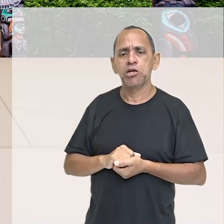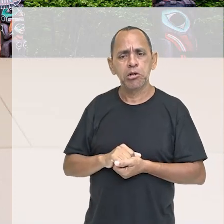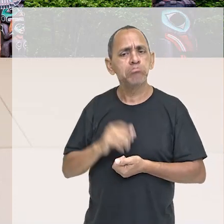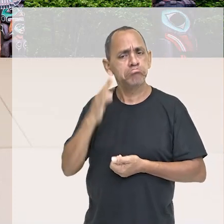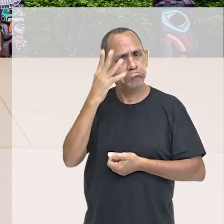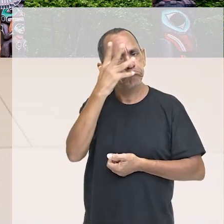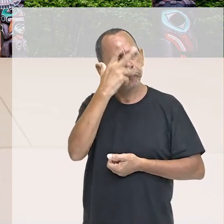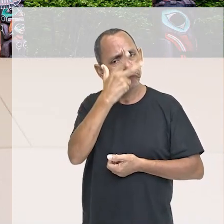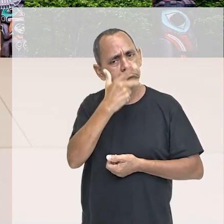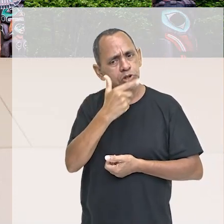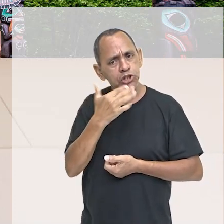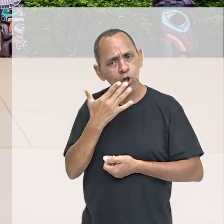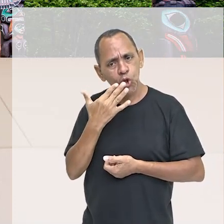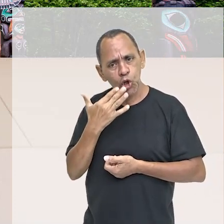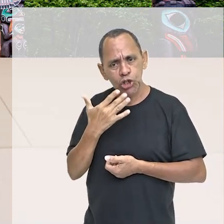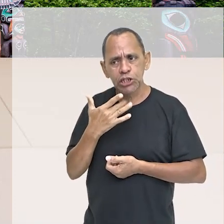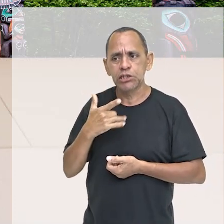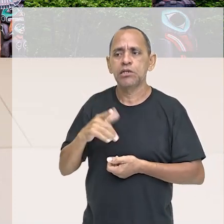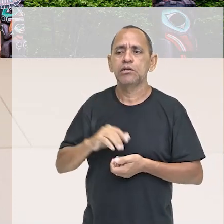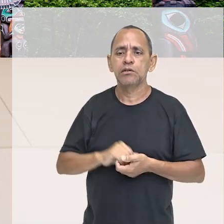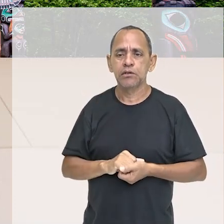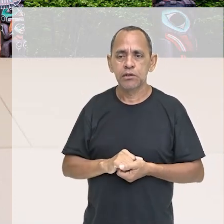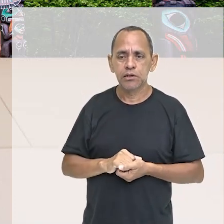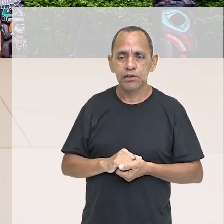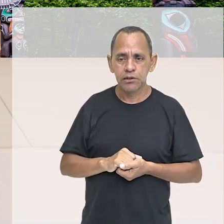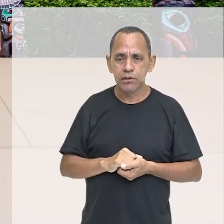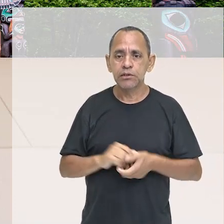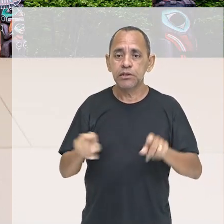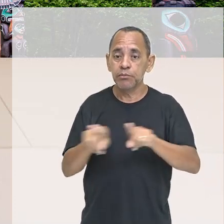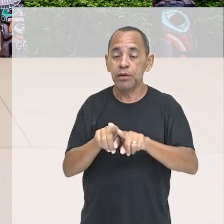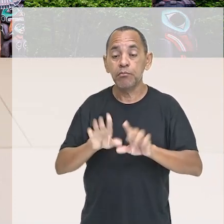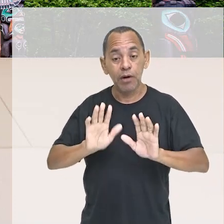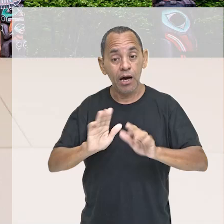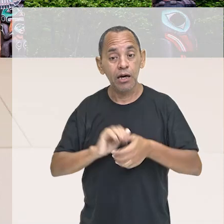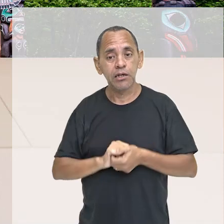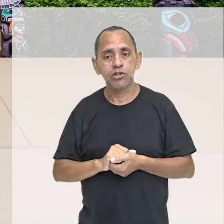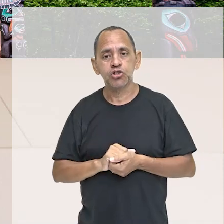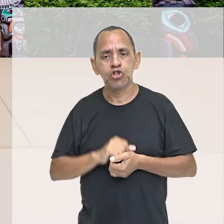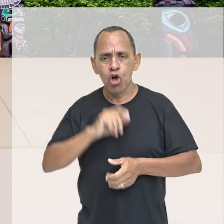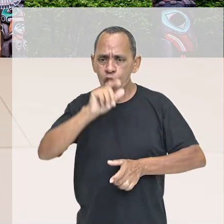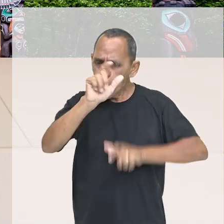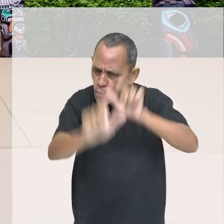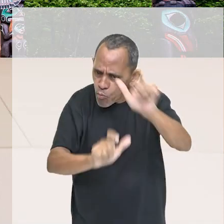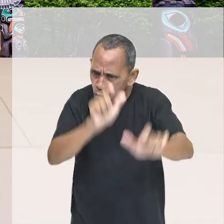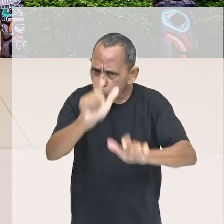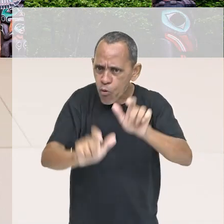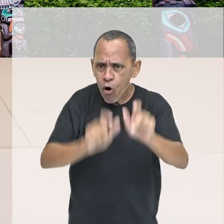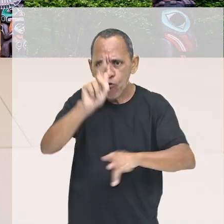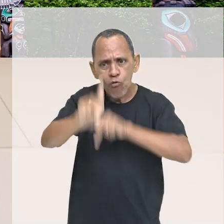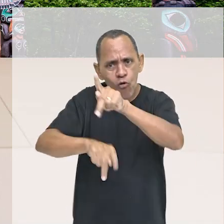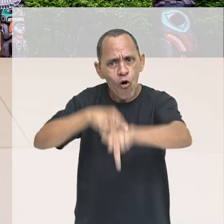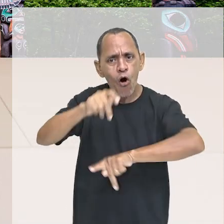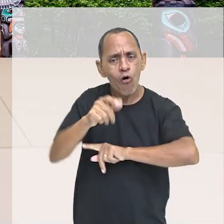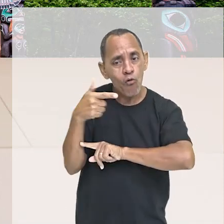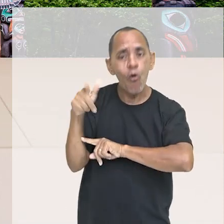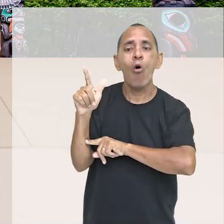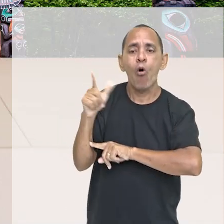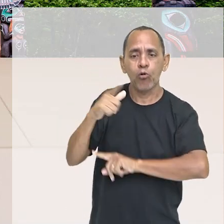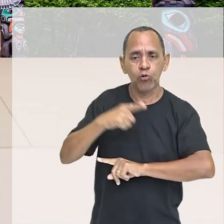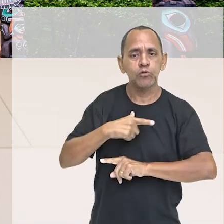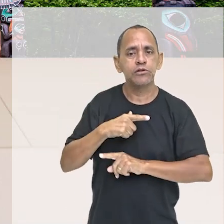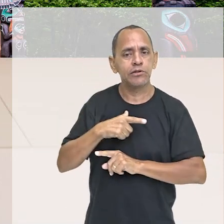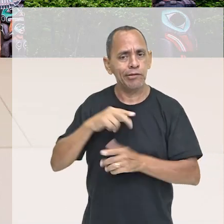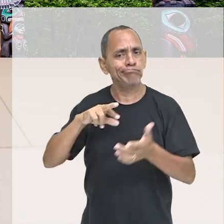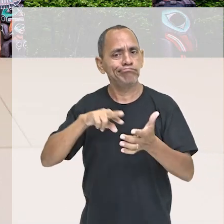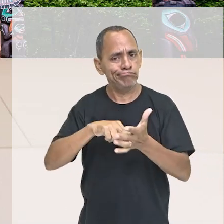bonita, colorida, mas para outros povos tem um significado diferenciado. Isso